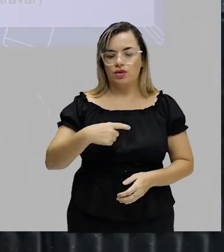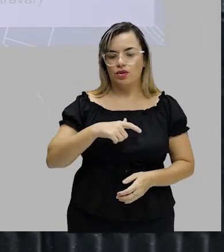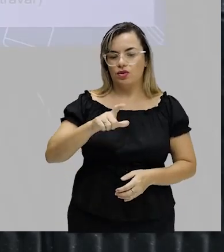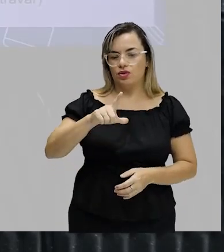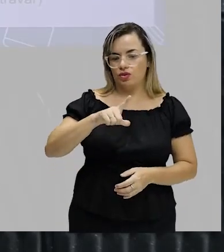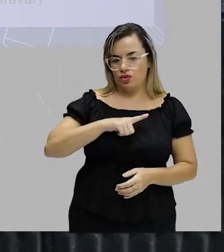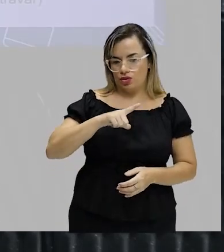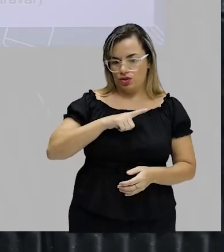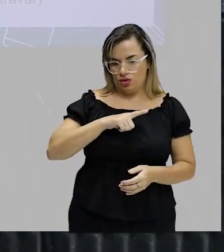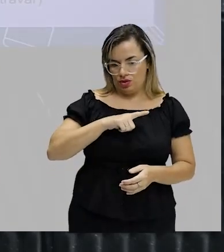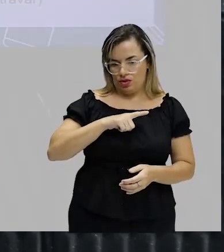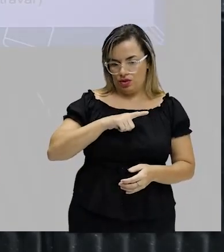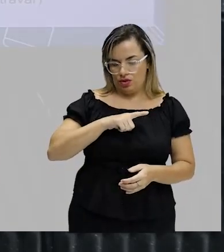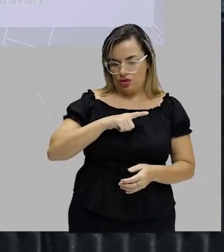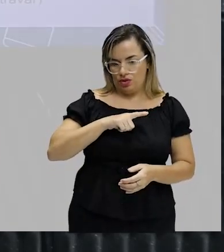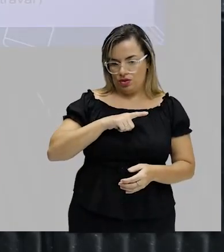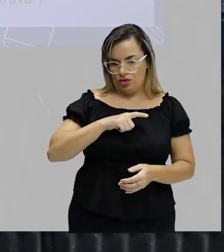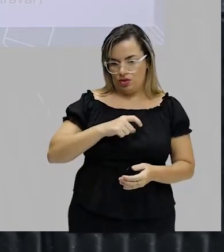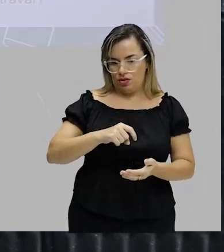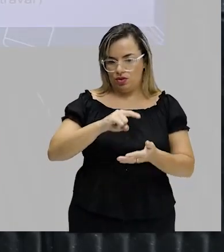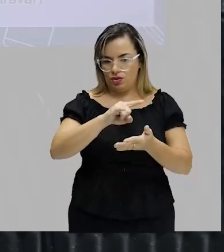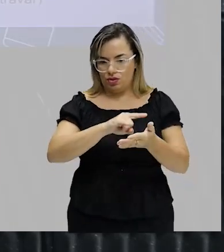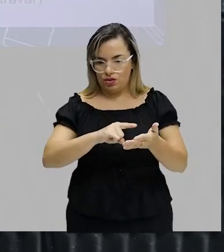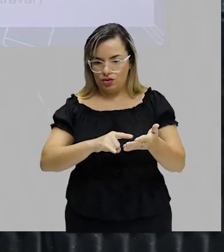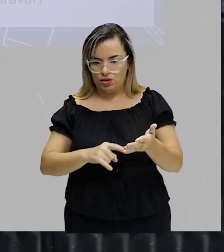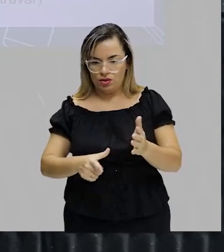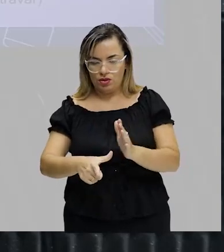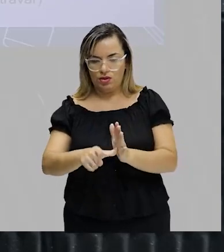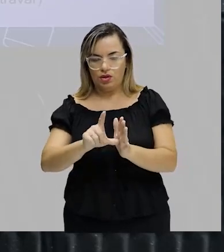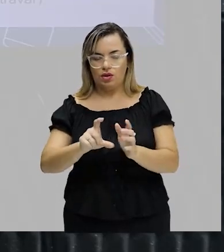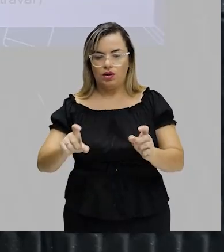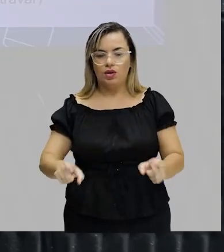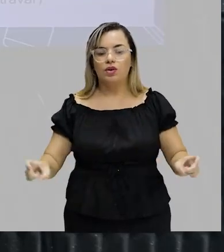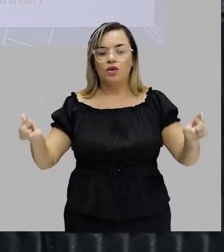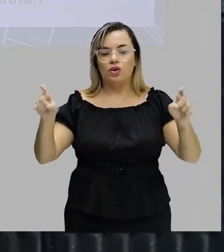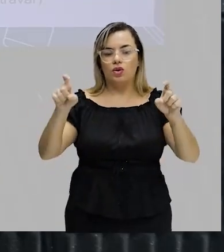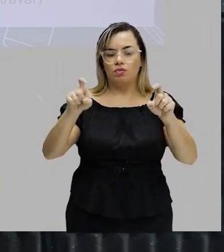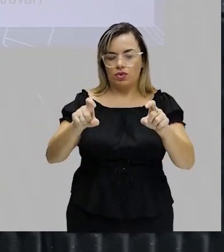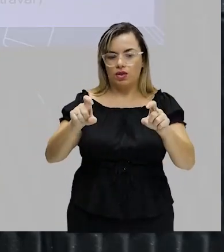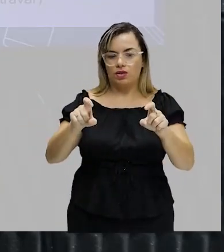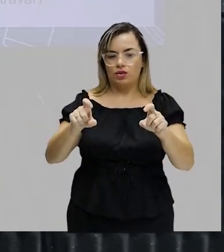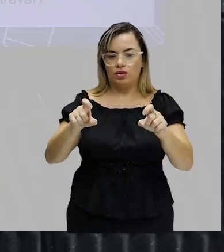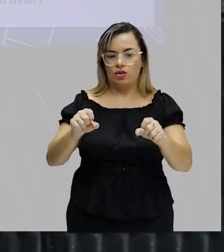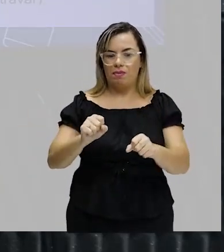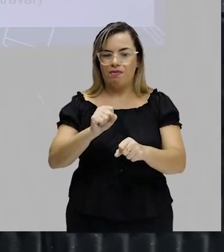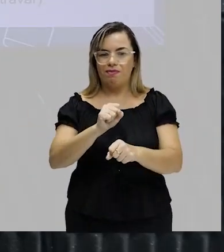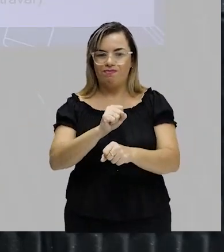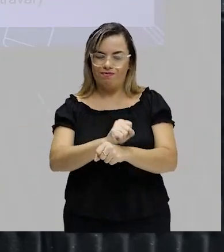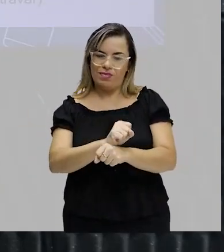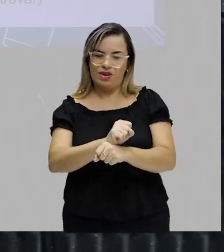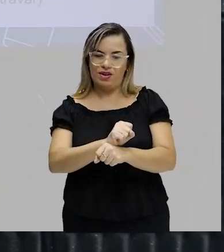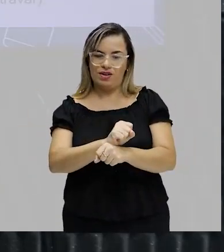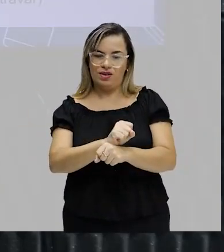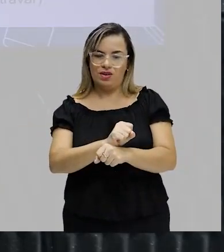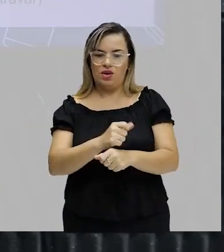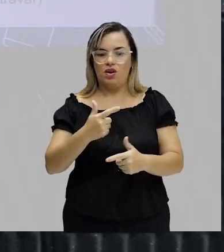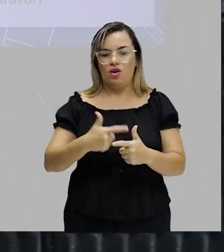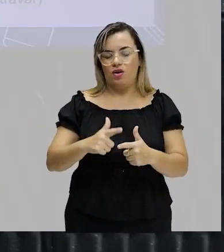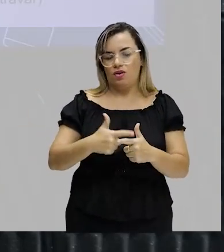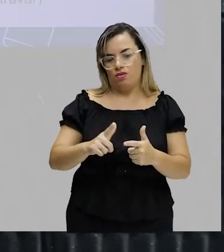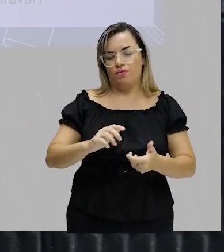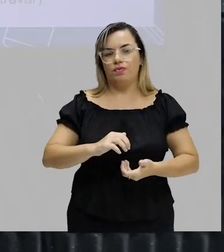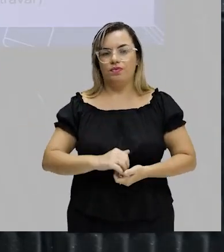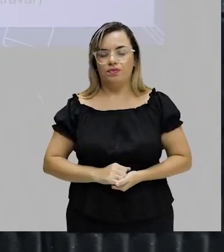meu documento antes do computador travar. Então, aquilo que eu tinha mencionado para vocês antes,